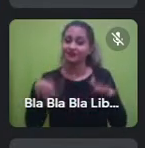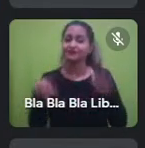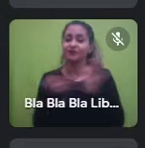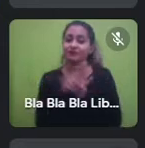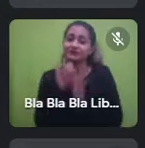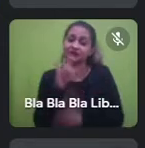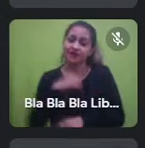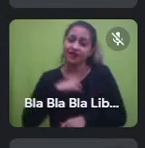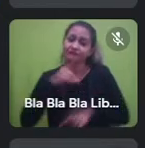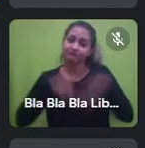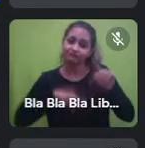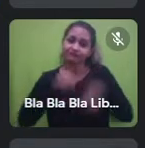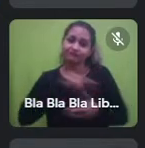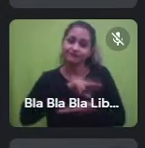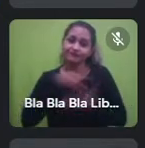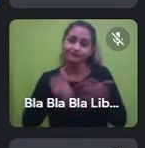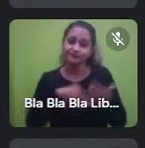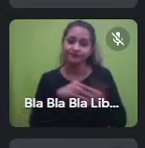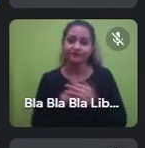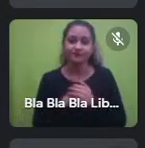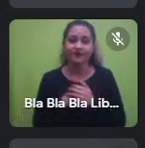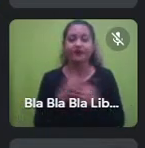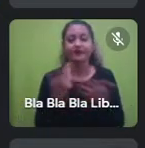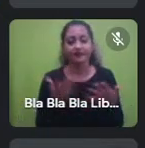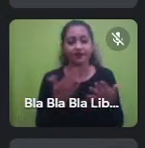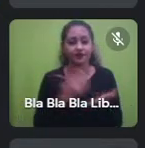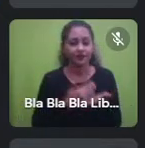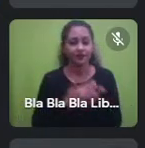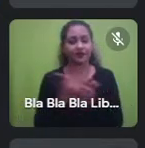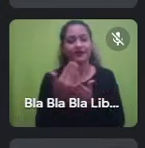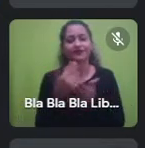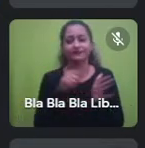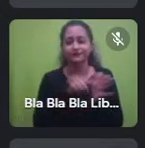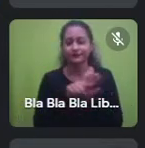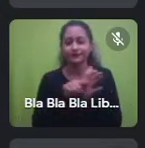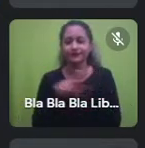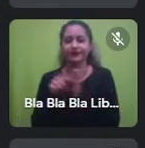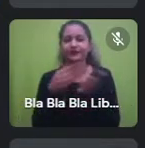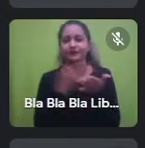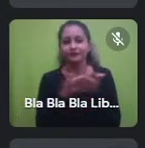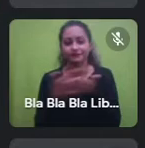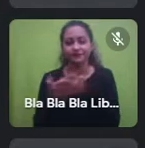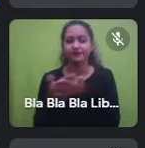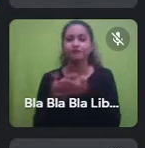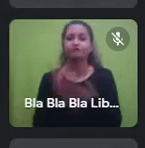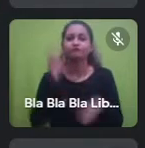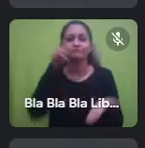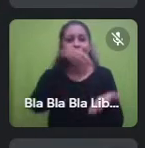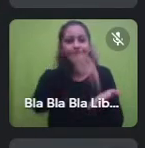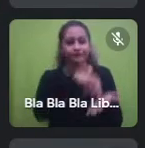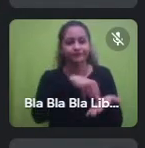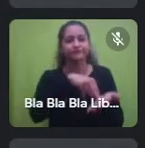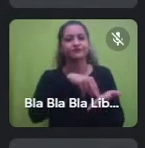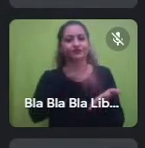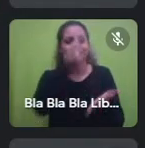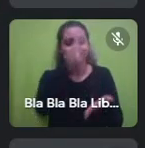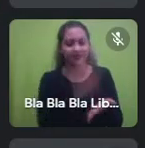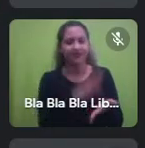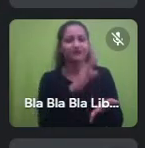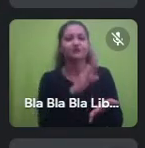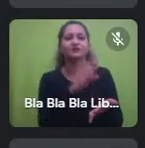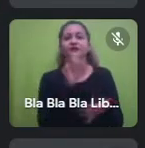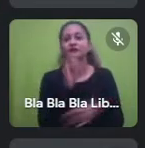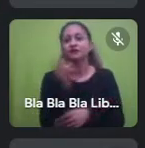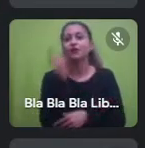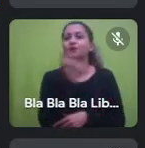né? E assim você vai fazendo o seu estudo a campo, quando conseguir